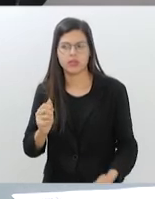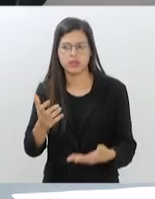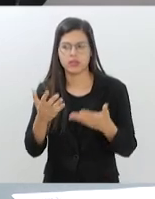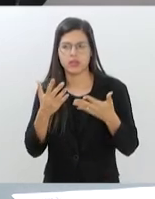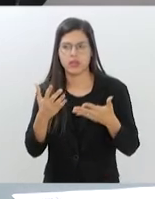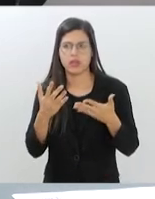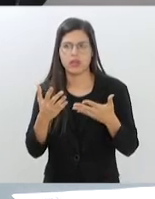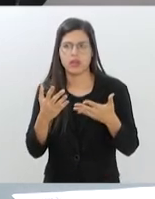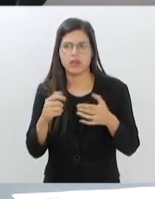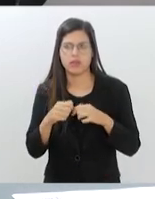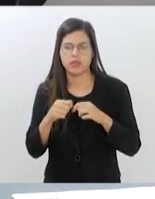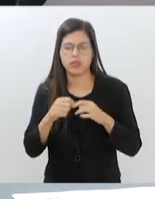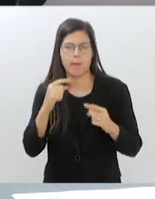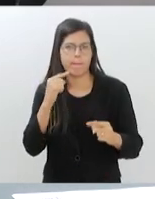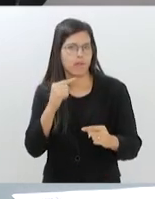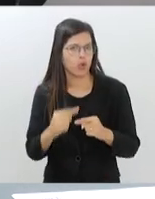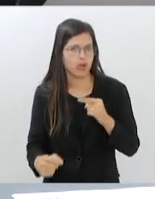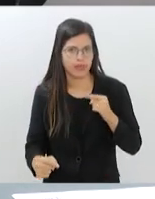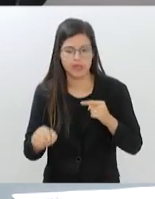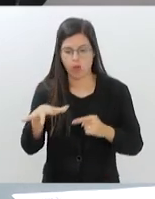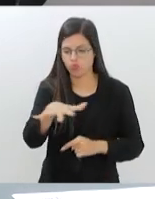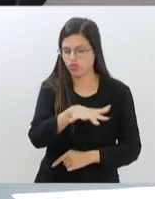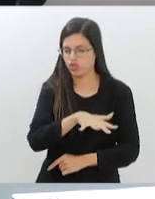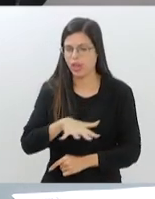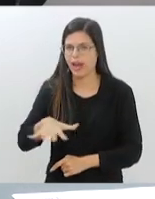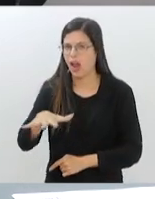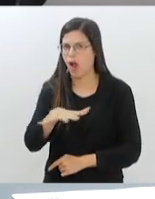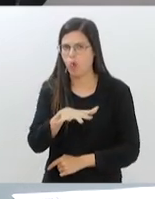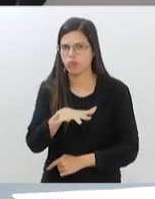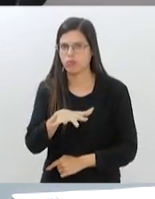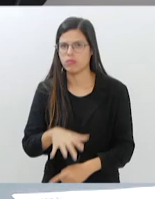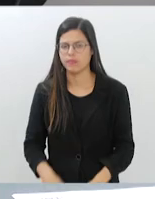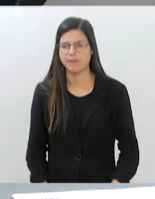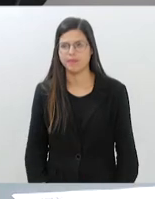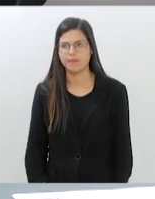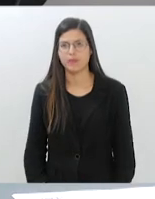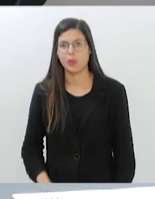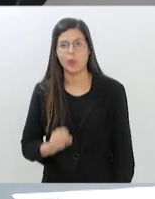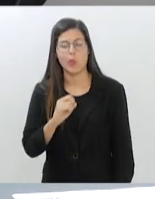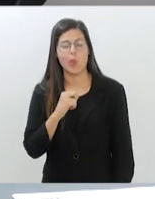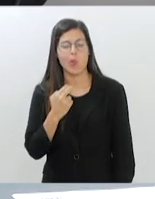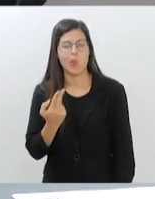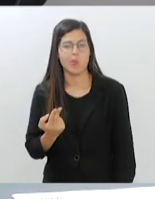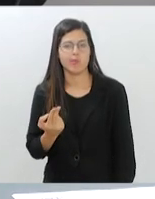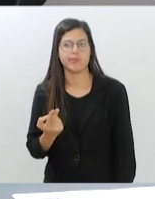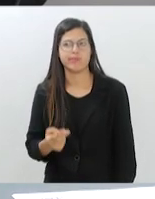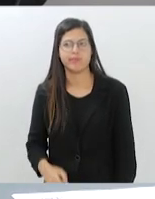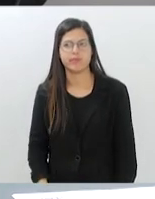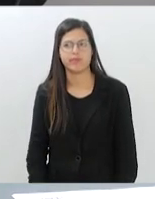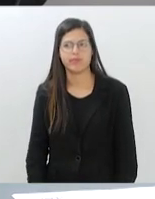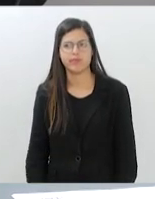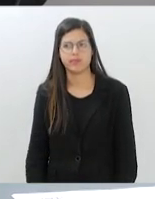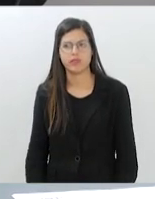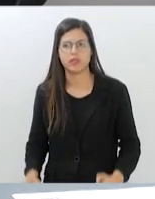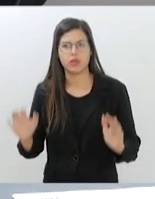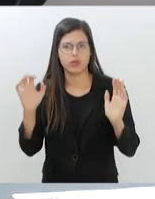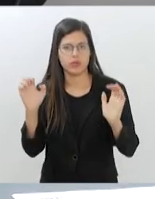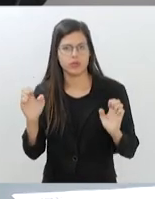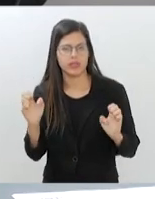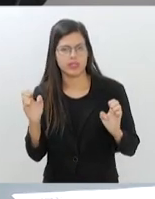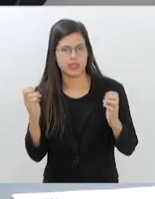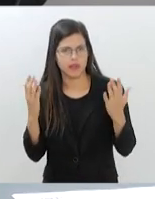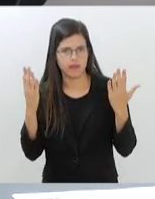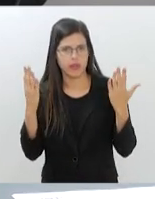proibição Ampla geral ou irrestrita o que os eventos